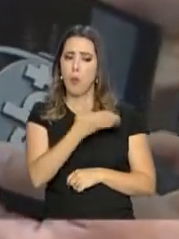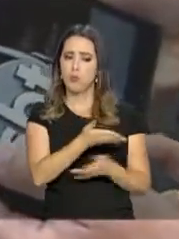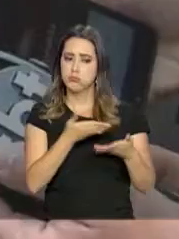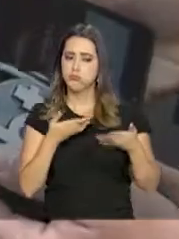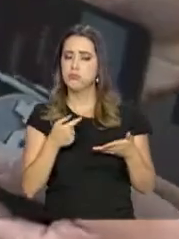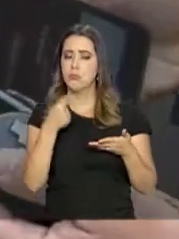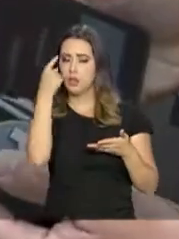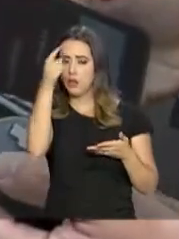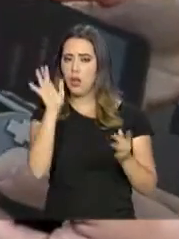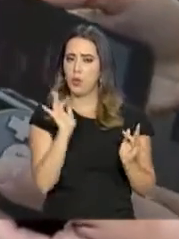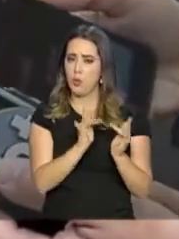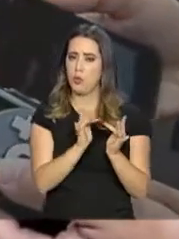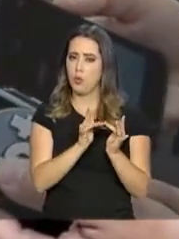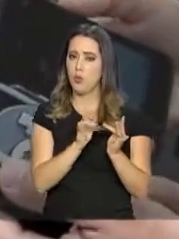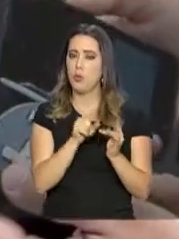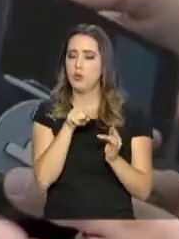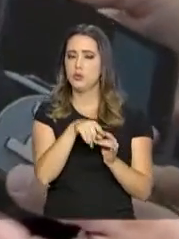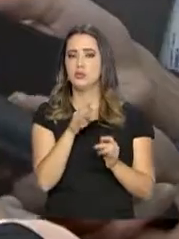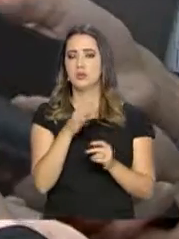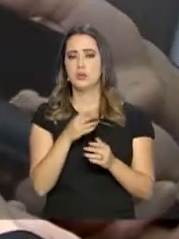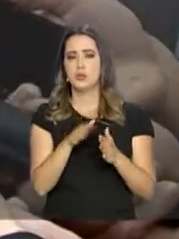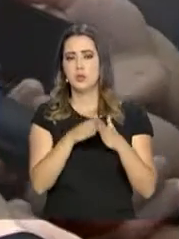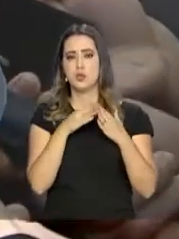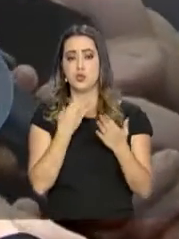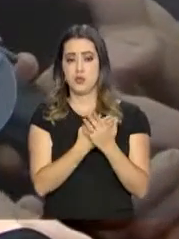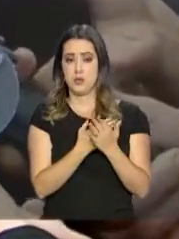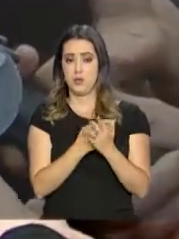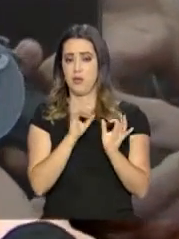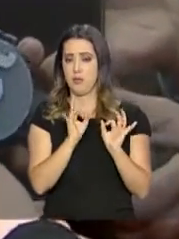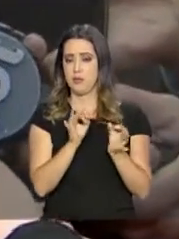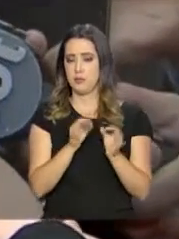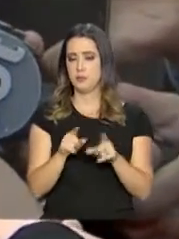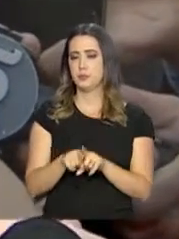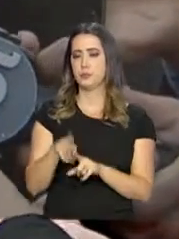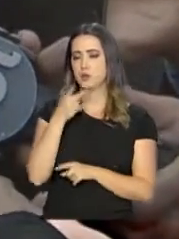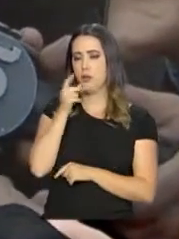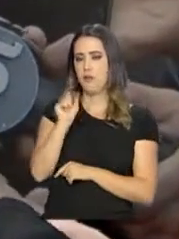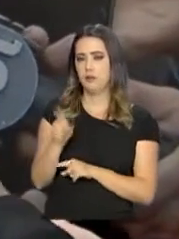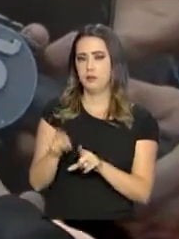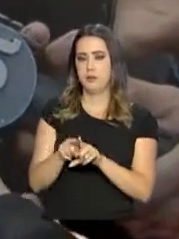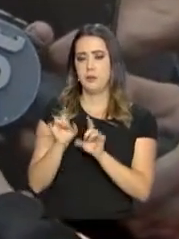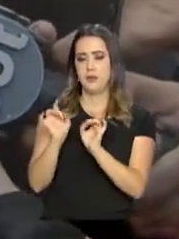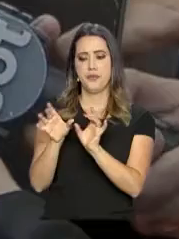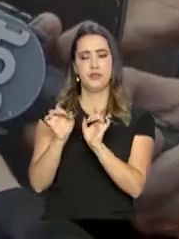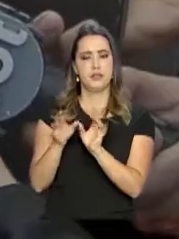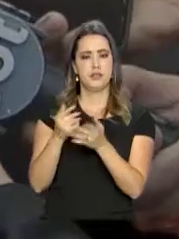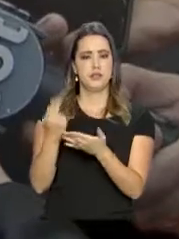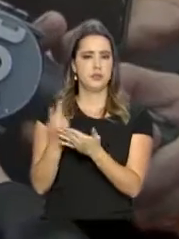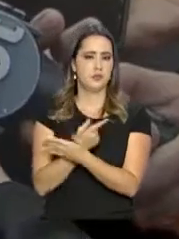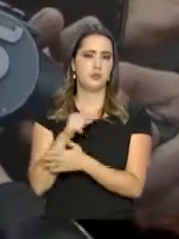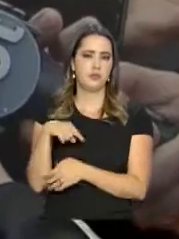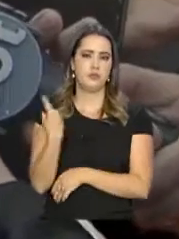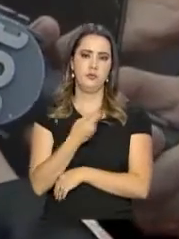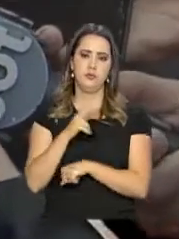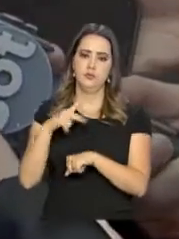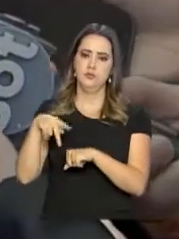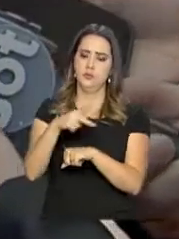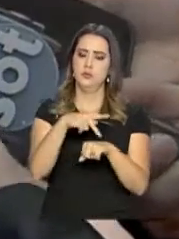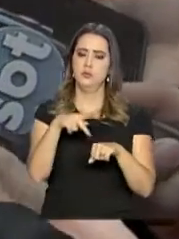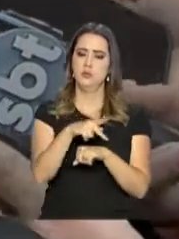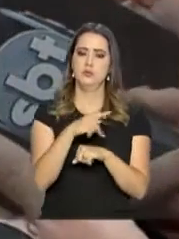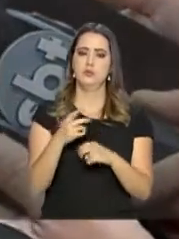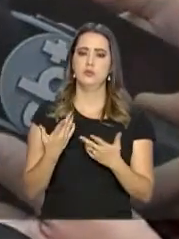ideias, concordou, vai mandar os técnicos examinarem. Eu mencionei também a questão das concessões, privatizações que nós estamos fazendo no país,